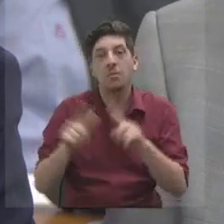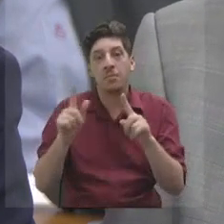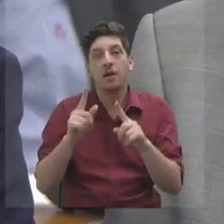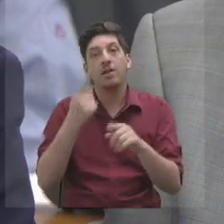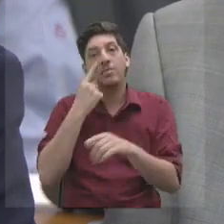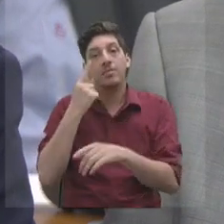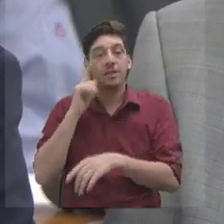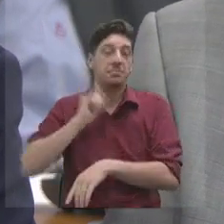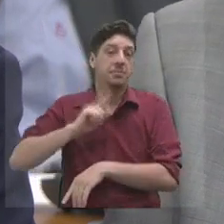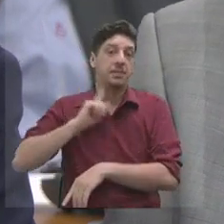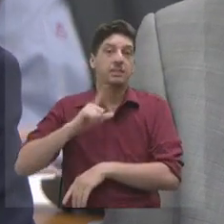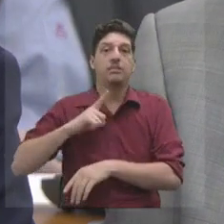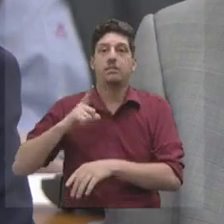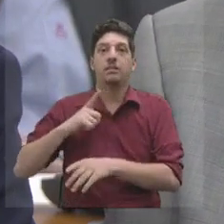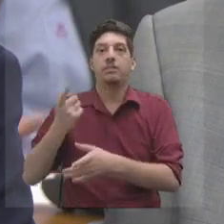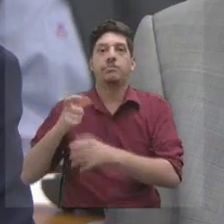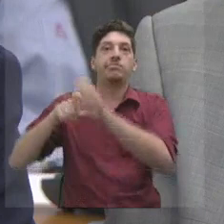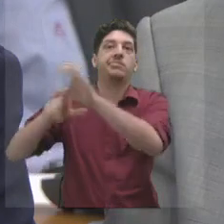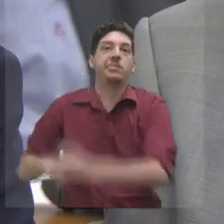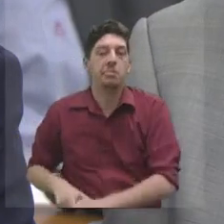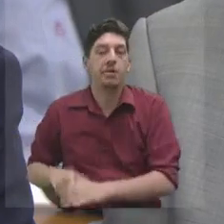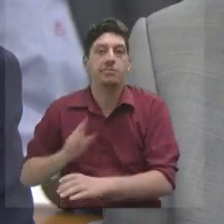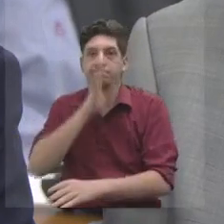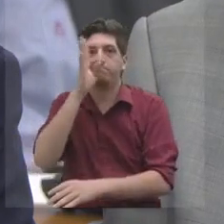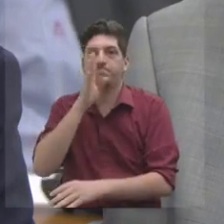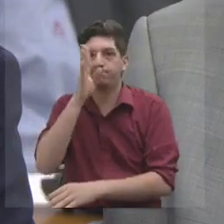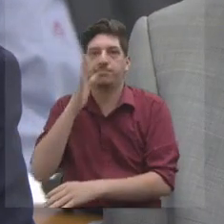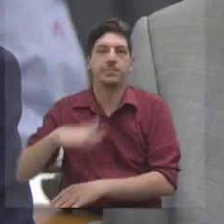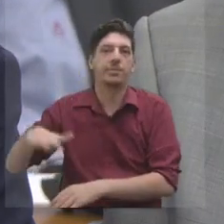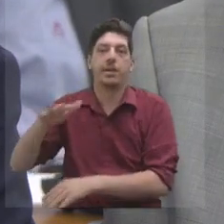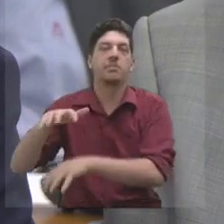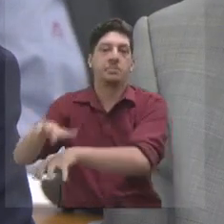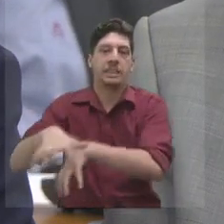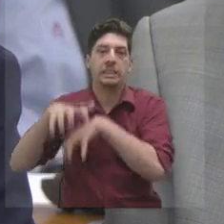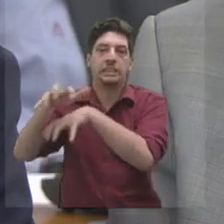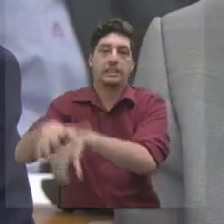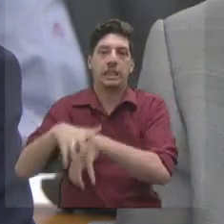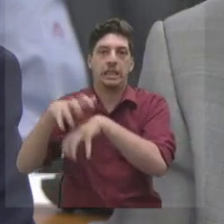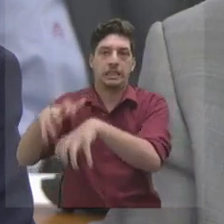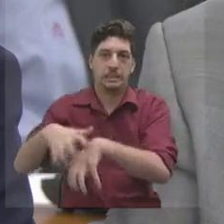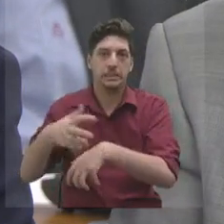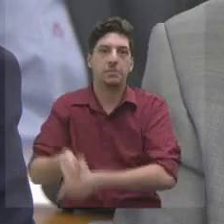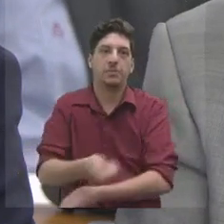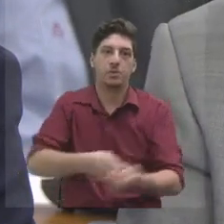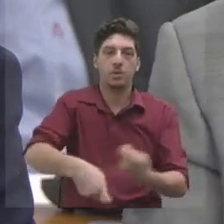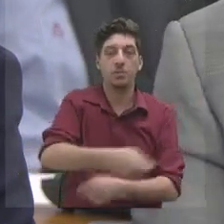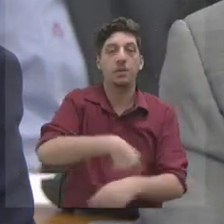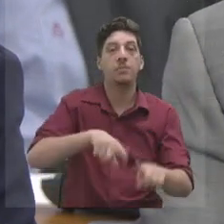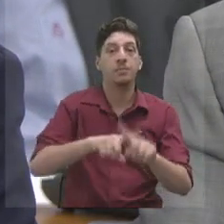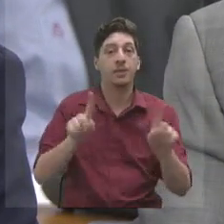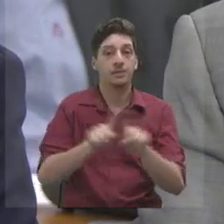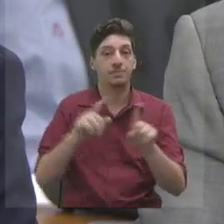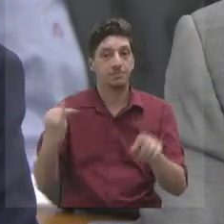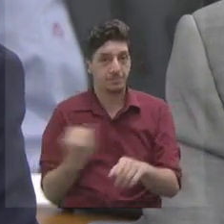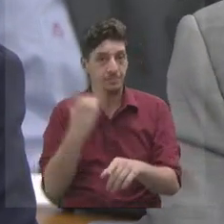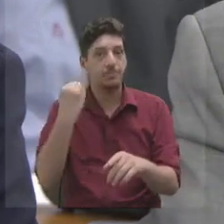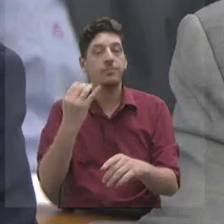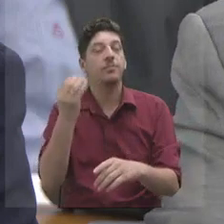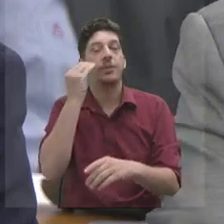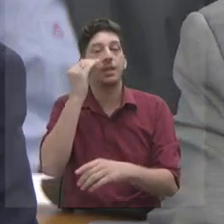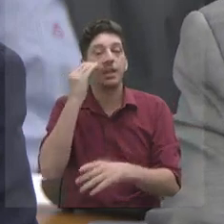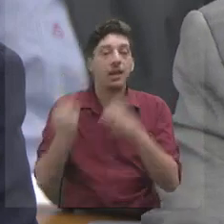estado tem deste setor para suas contas públicas mais é importante também que nós possamos em parceria